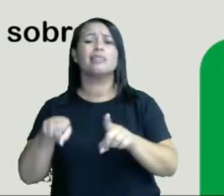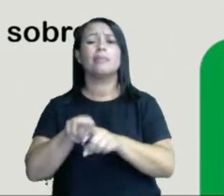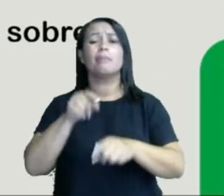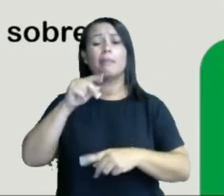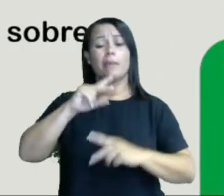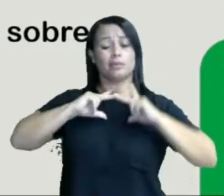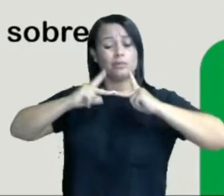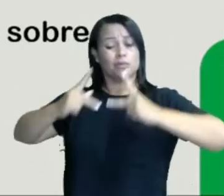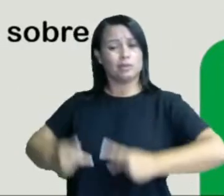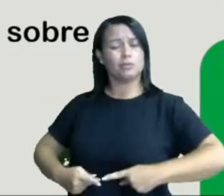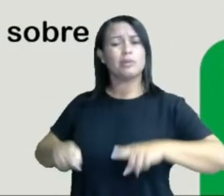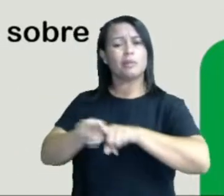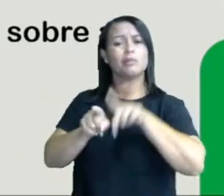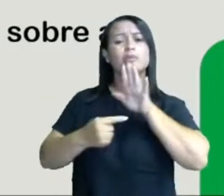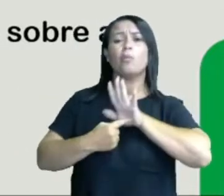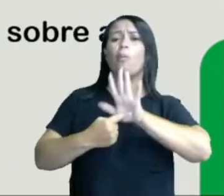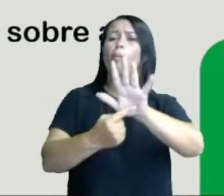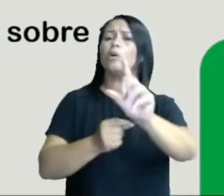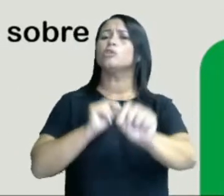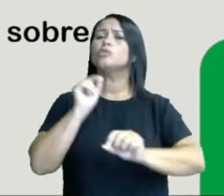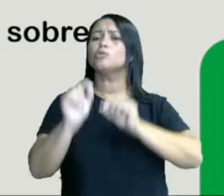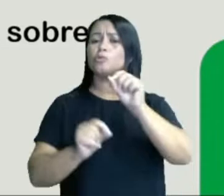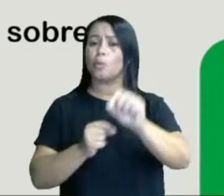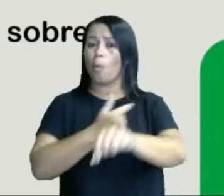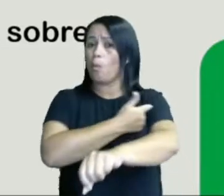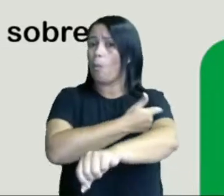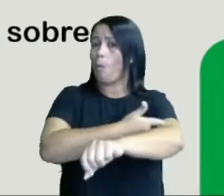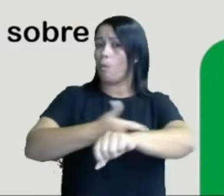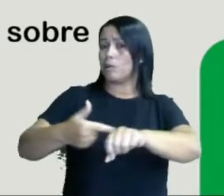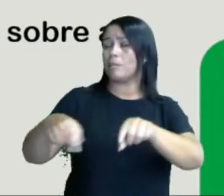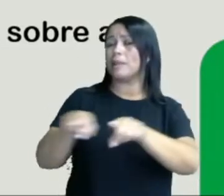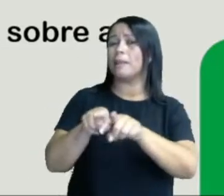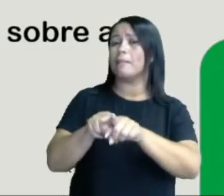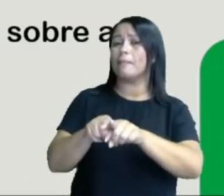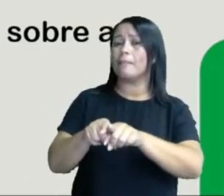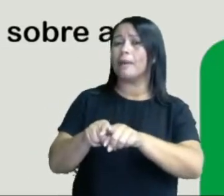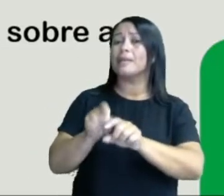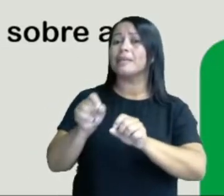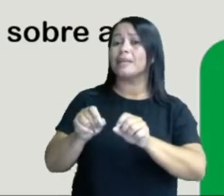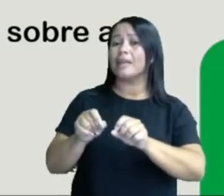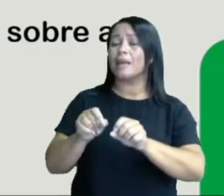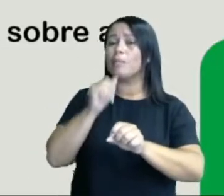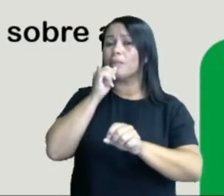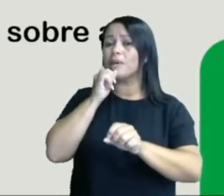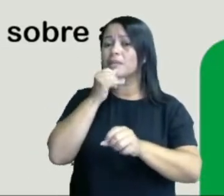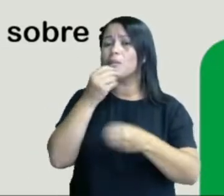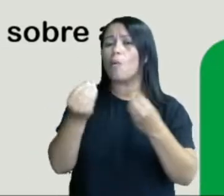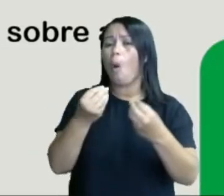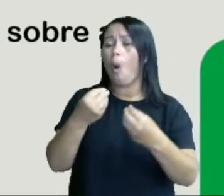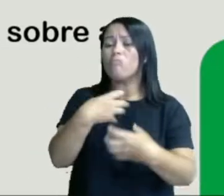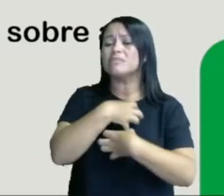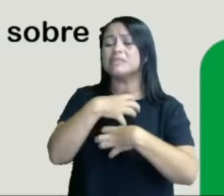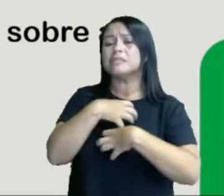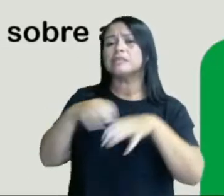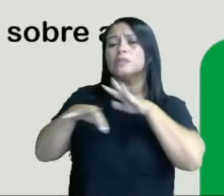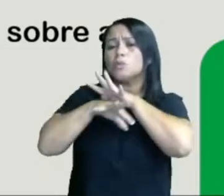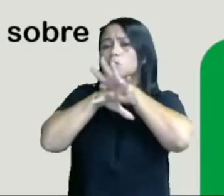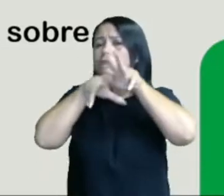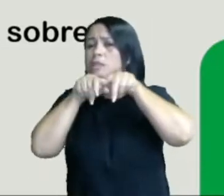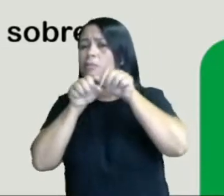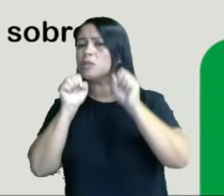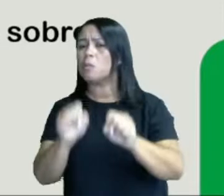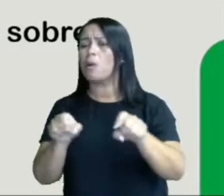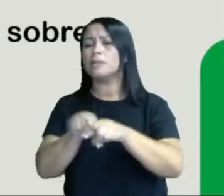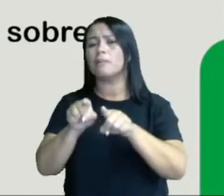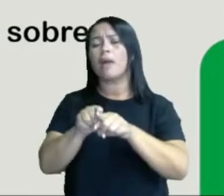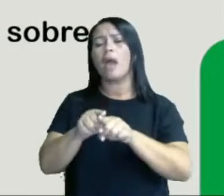são representados por meio do comportamento dos animais. O que é que quer dizer isso? Os animais eles